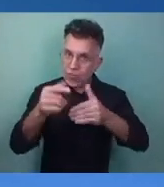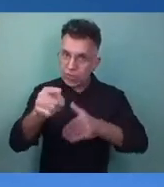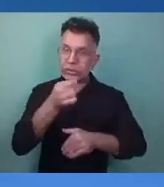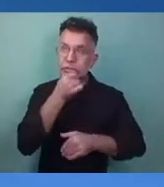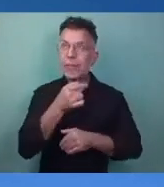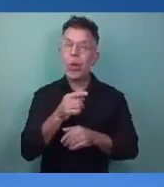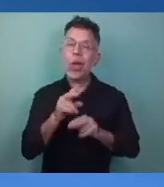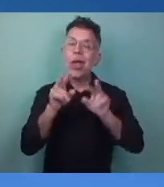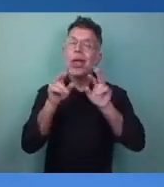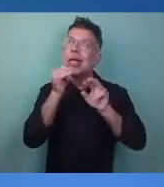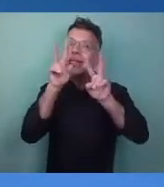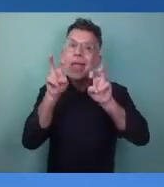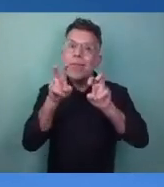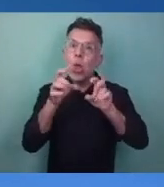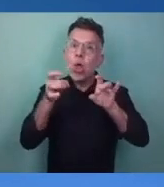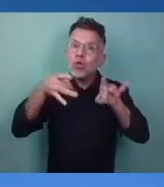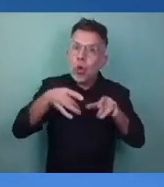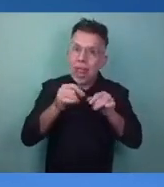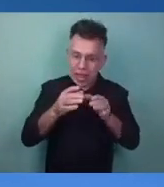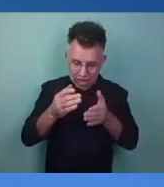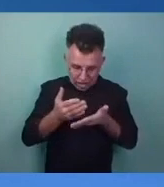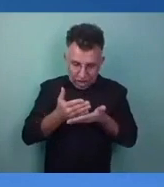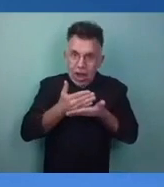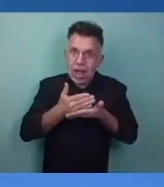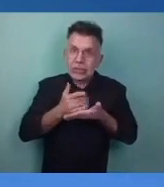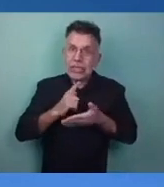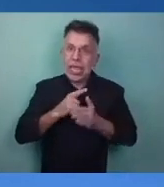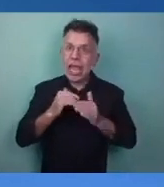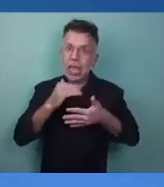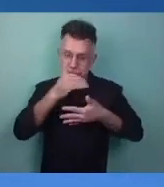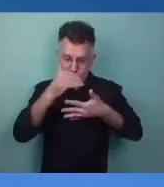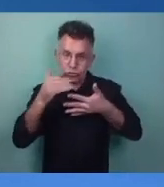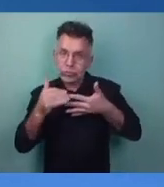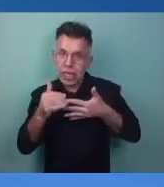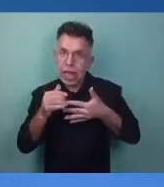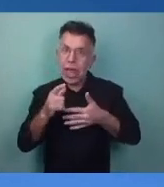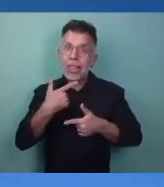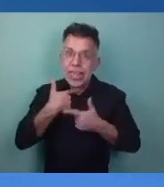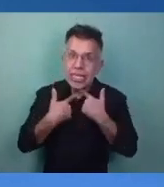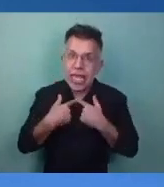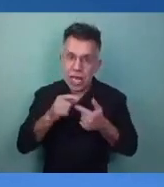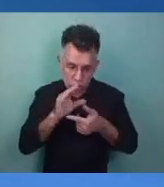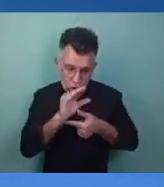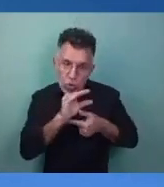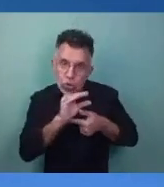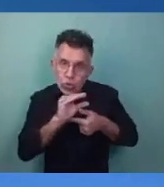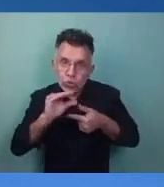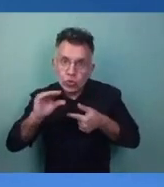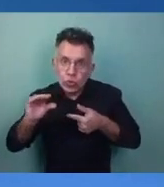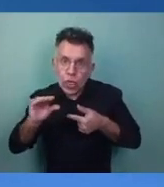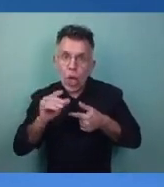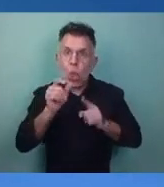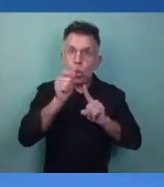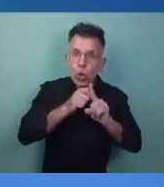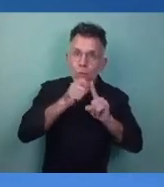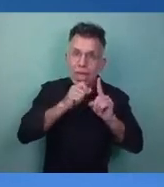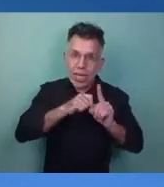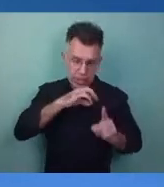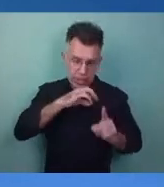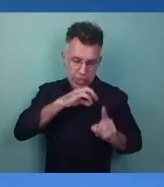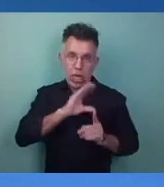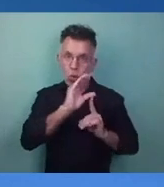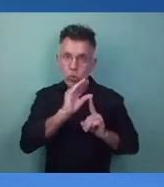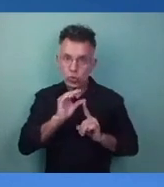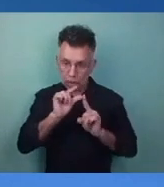aspas, né? Para você ter a disciplina, o desejo mesmo de ir lá e separar uma parte todos os meses e viver com o que sobra,